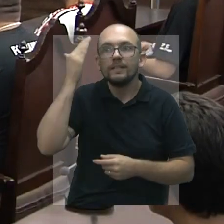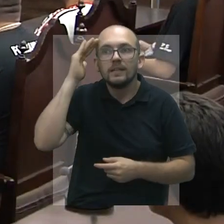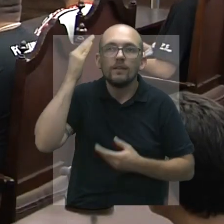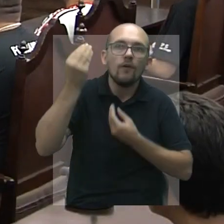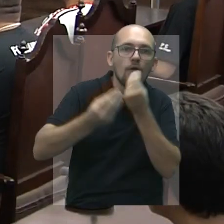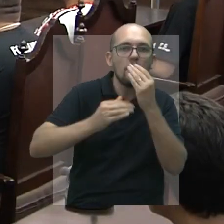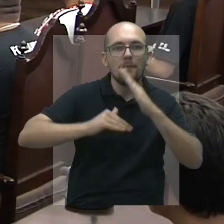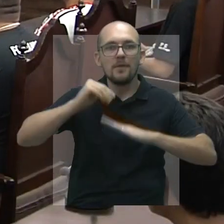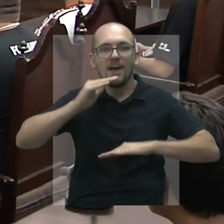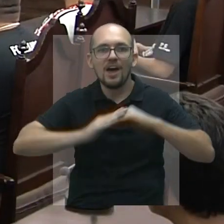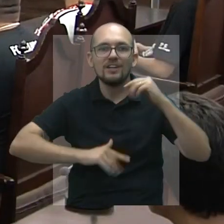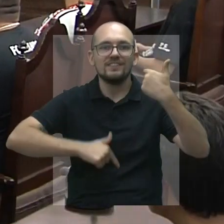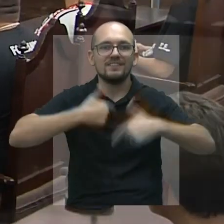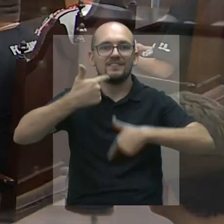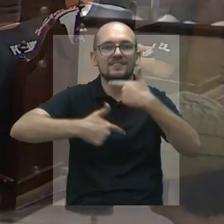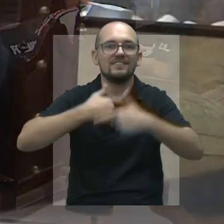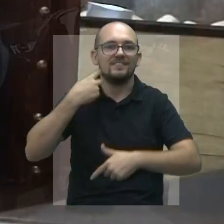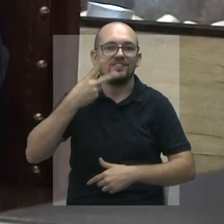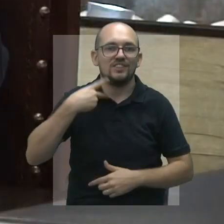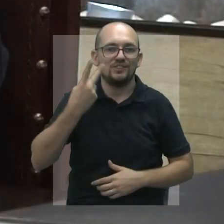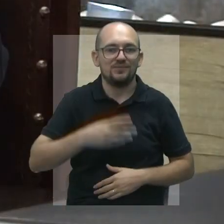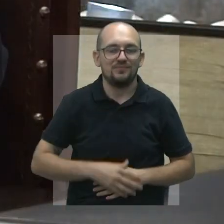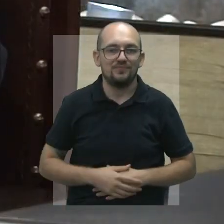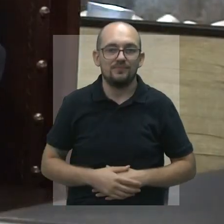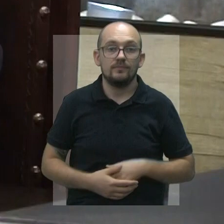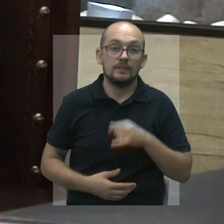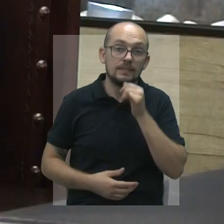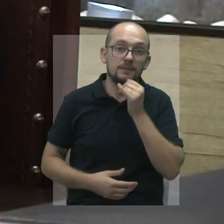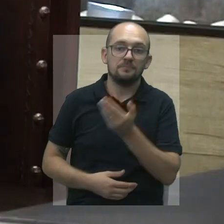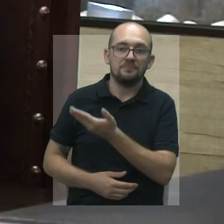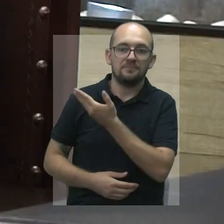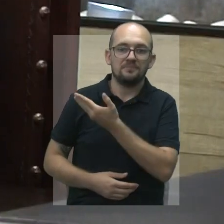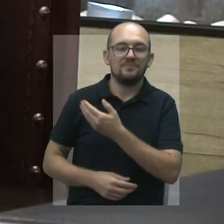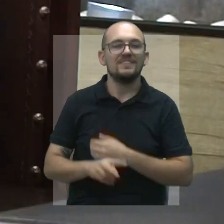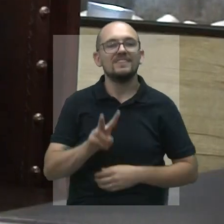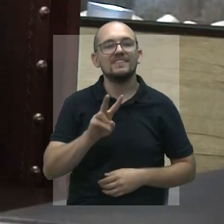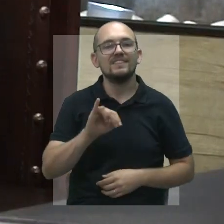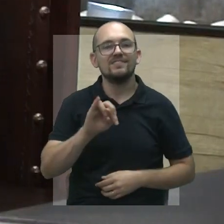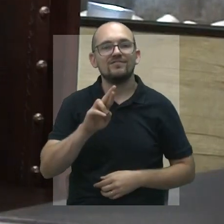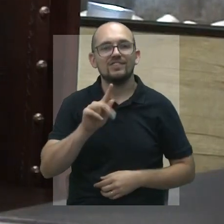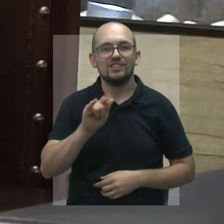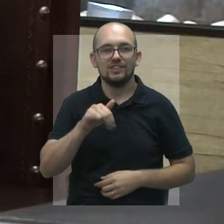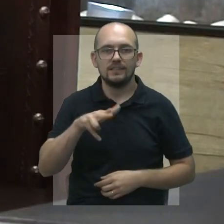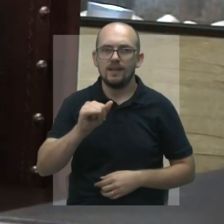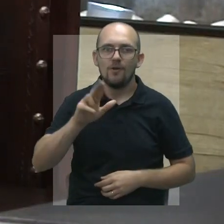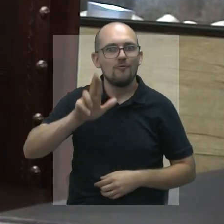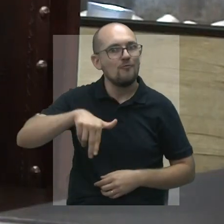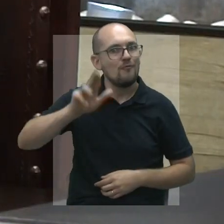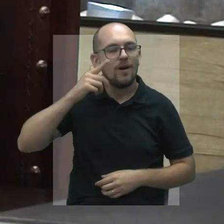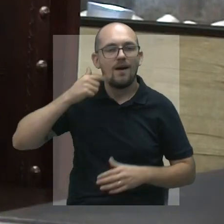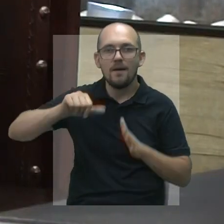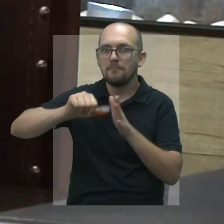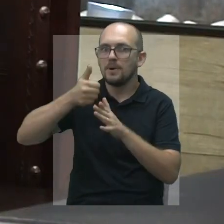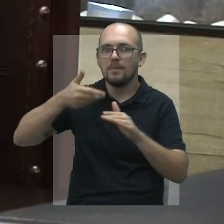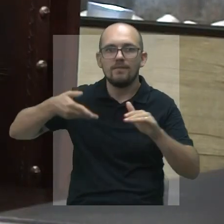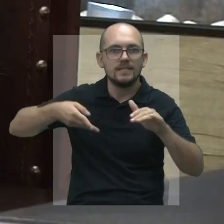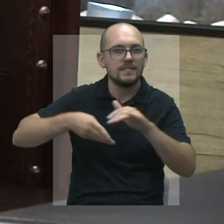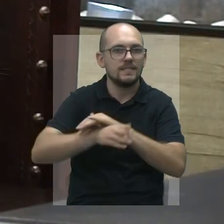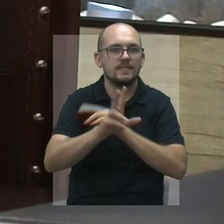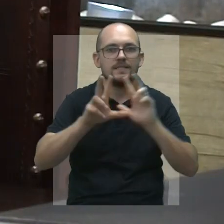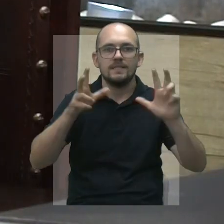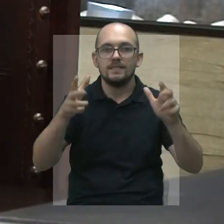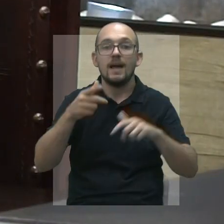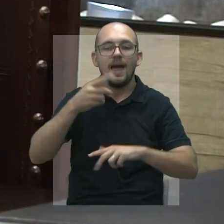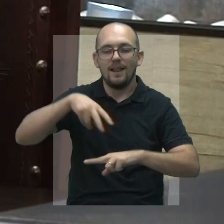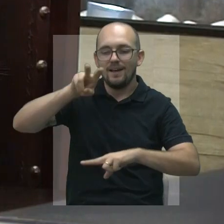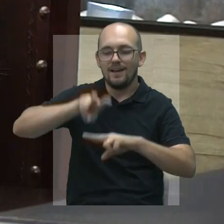prática o trabalho de um vereador. A Virgínia nunca tinha entrado na Câmara. Ela ocupou o cargo de 2ª